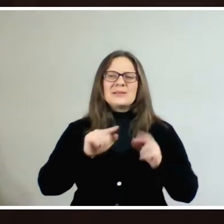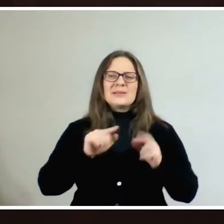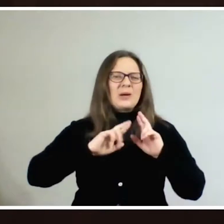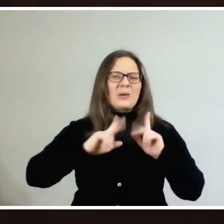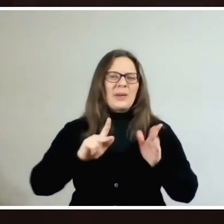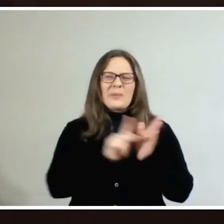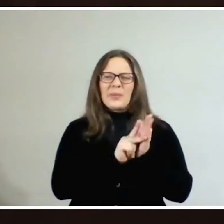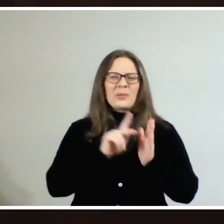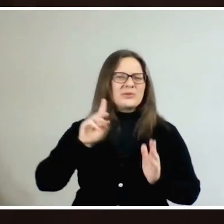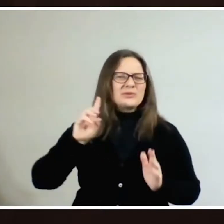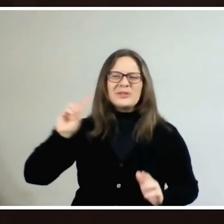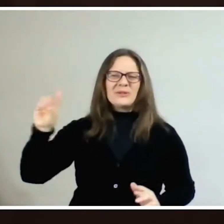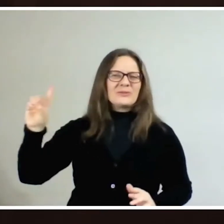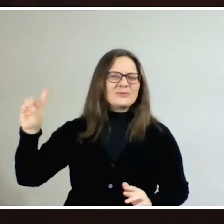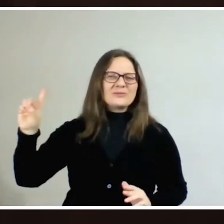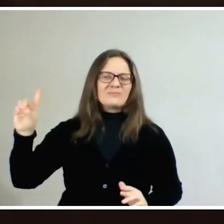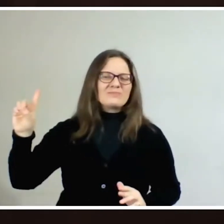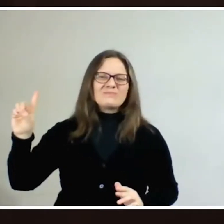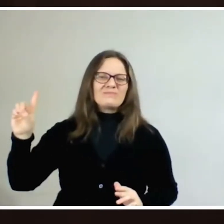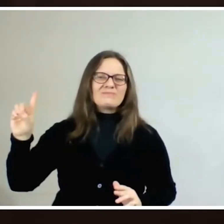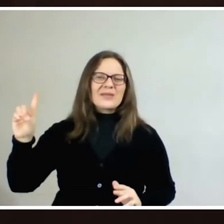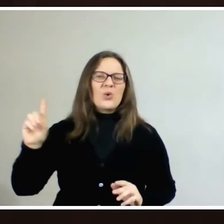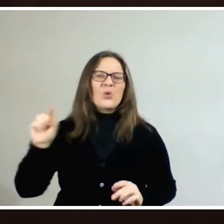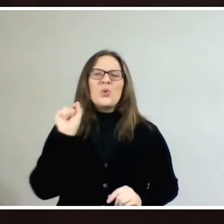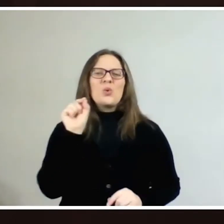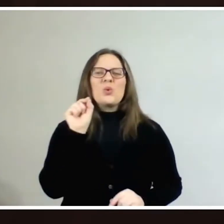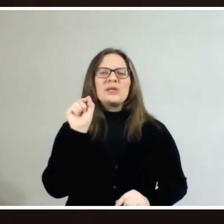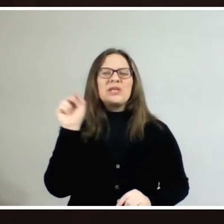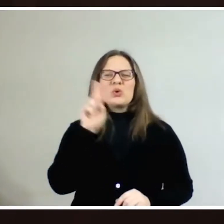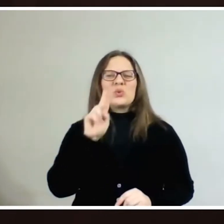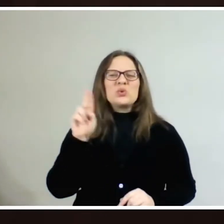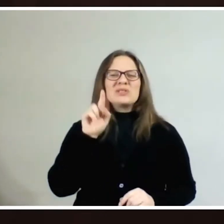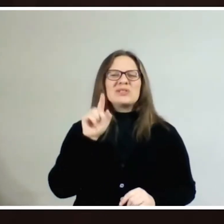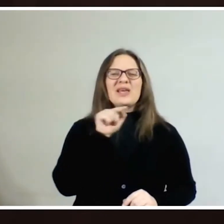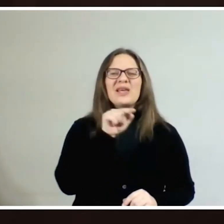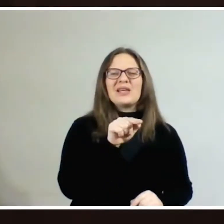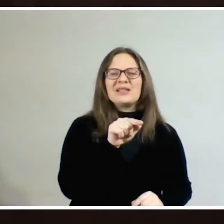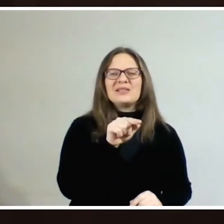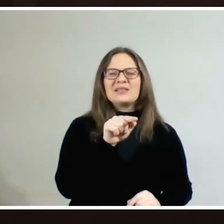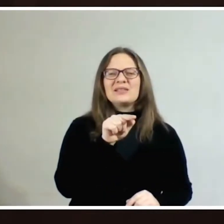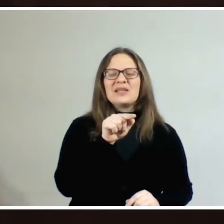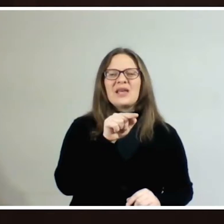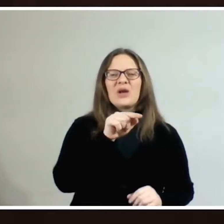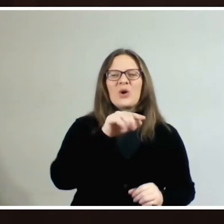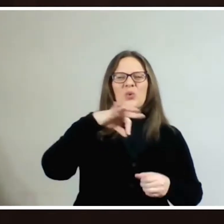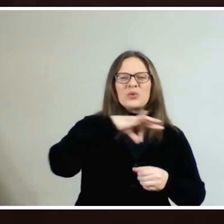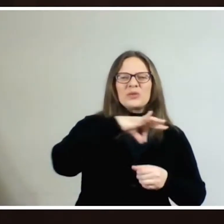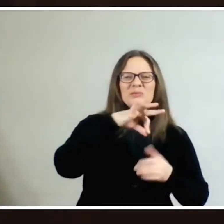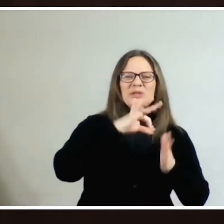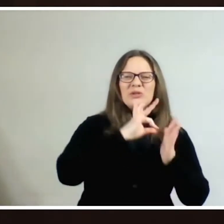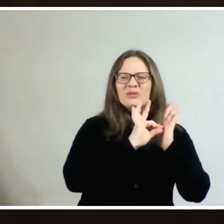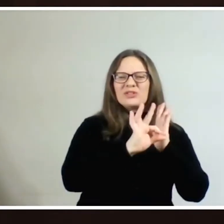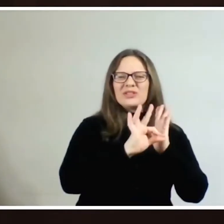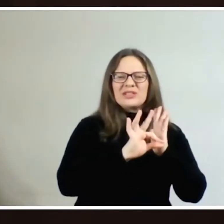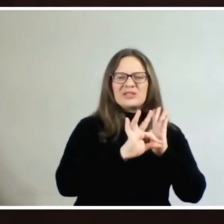de anticristo. Quer dizer, Satanás tentando solapar a nossa base, a base da nossa